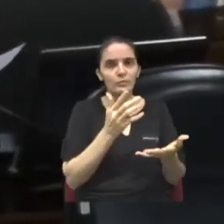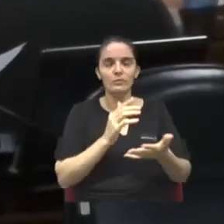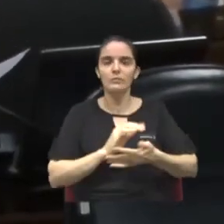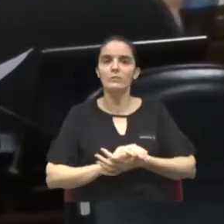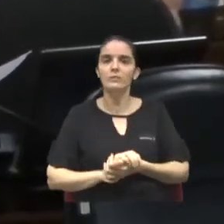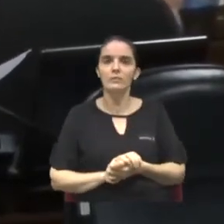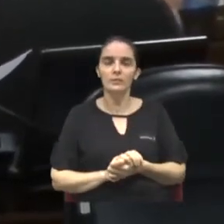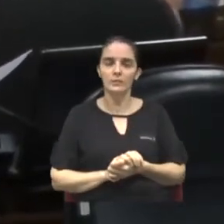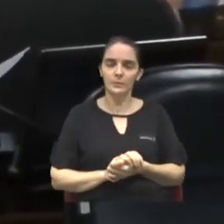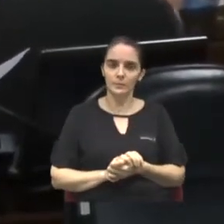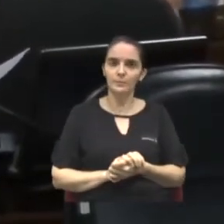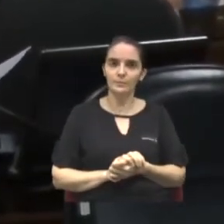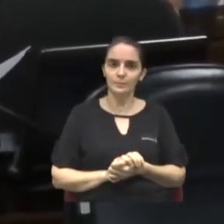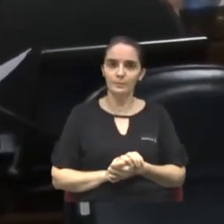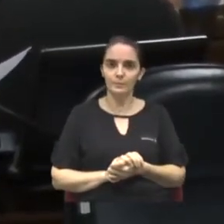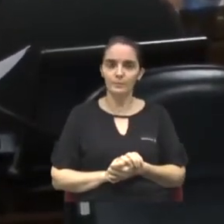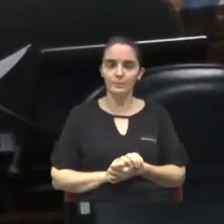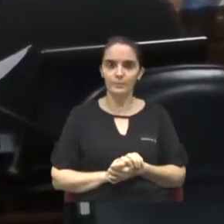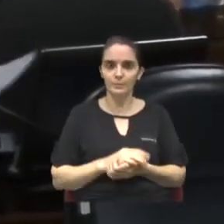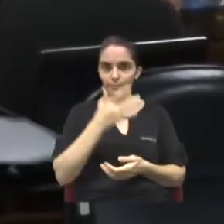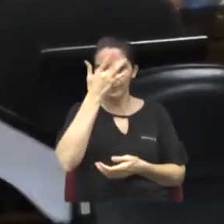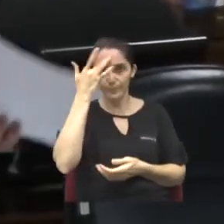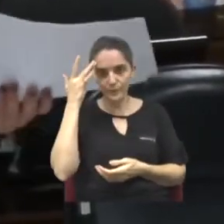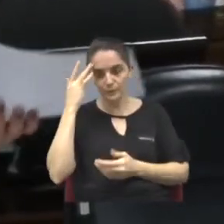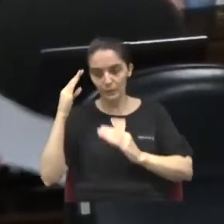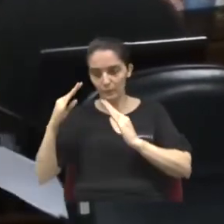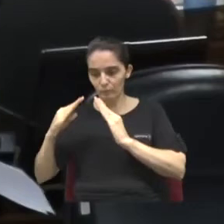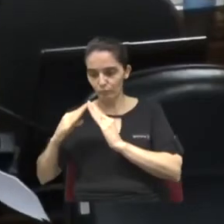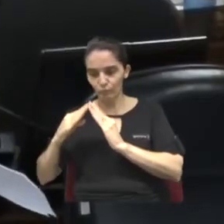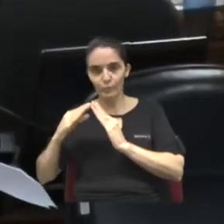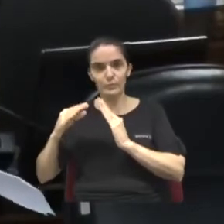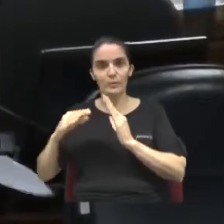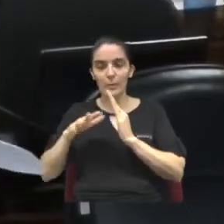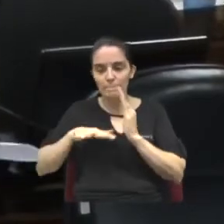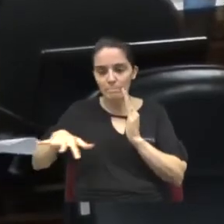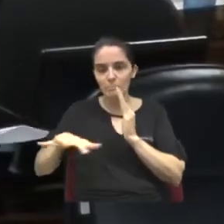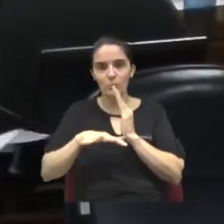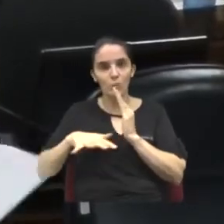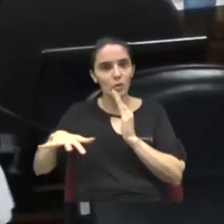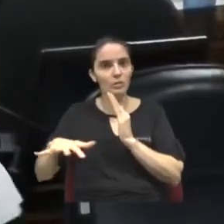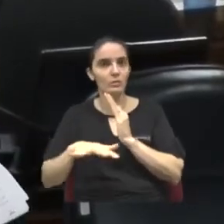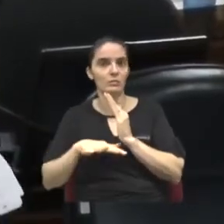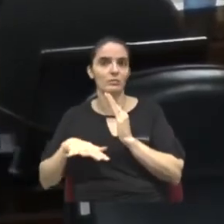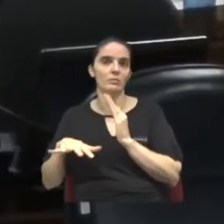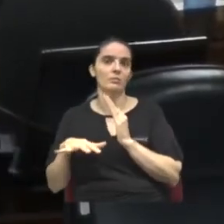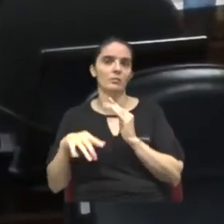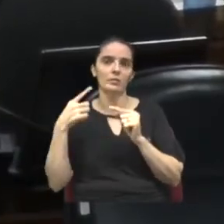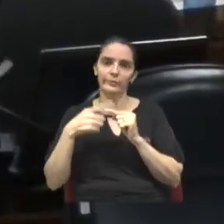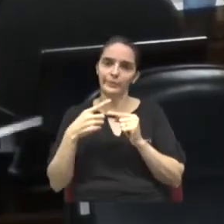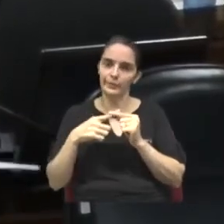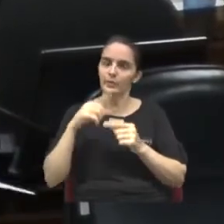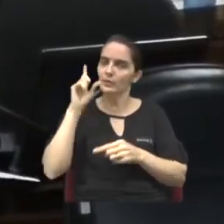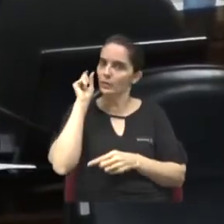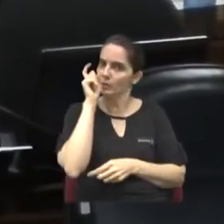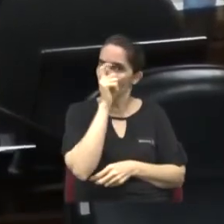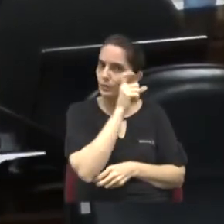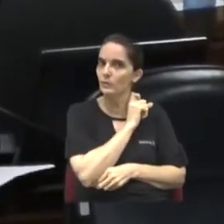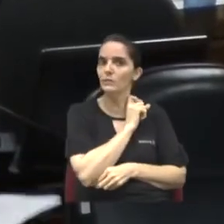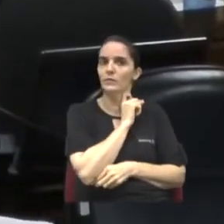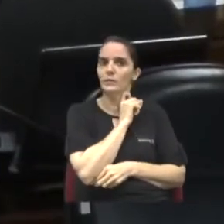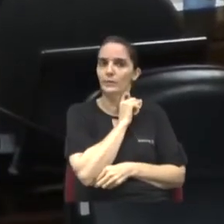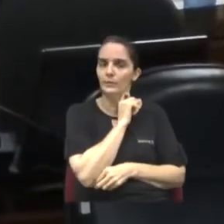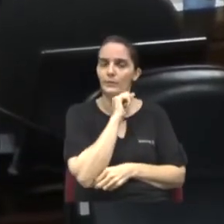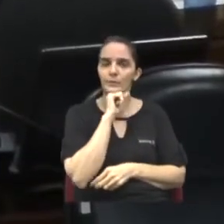a situação dos moradores daquela região, que, conforme disse, é realmente lamentável, é muito ruim